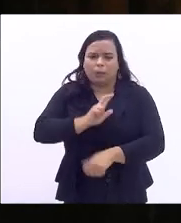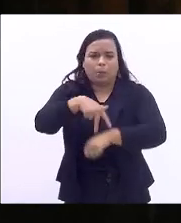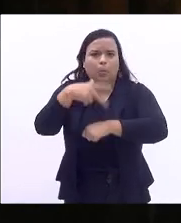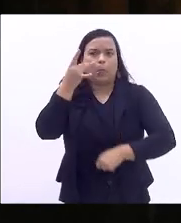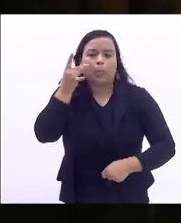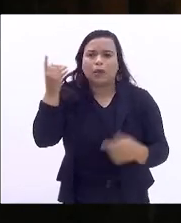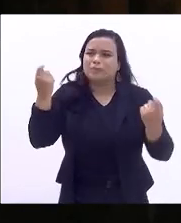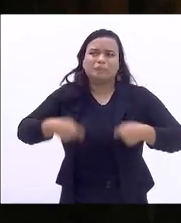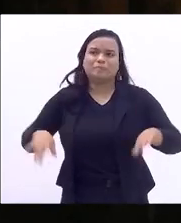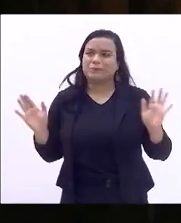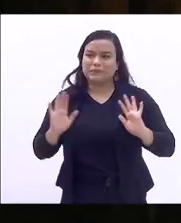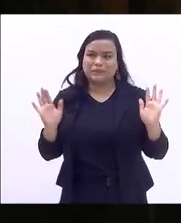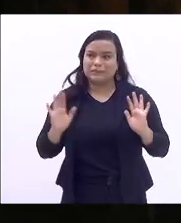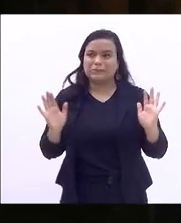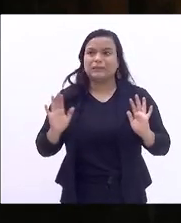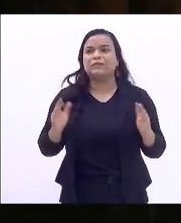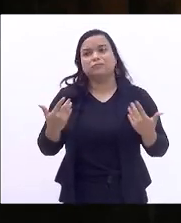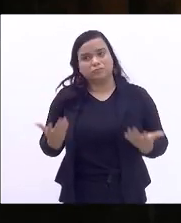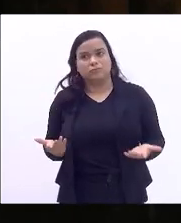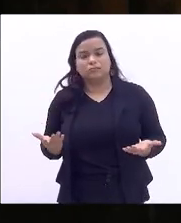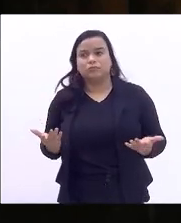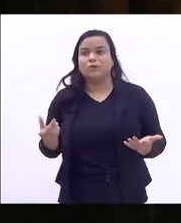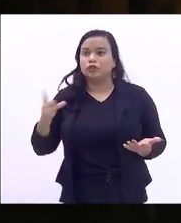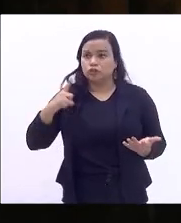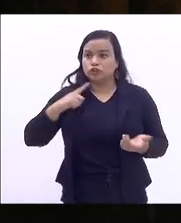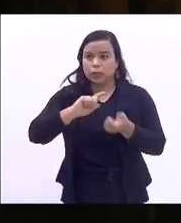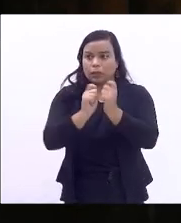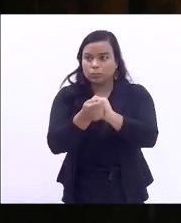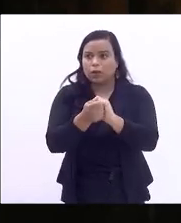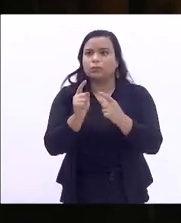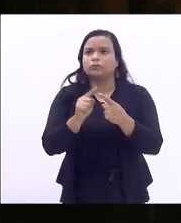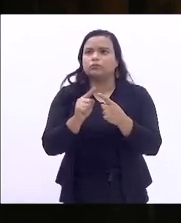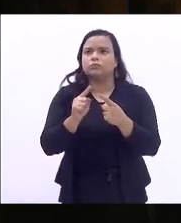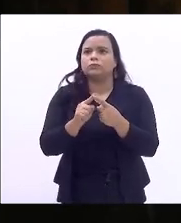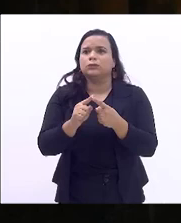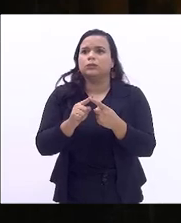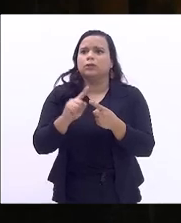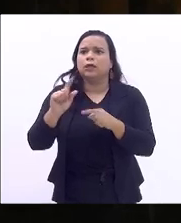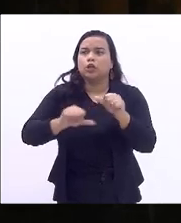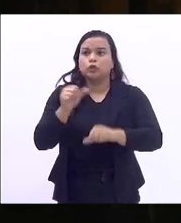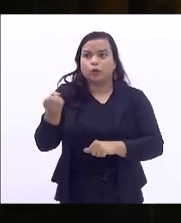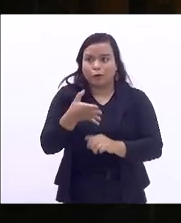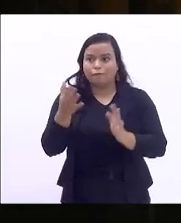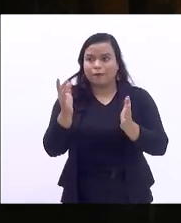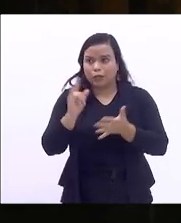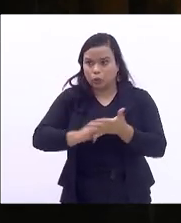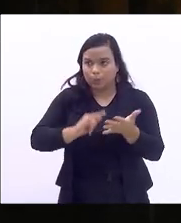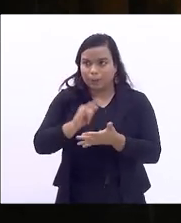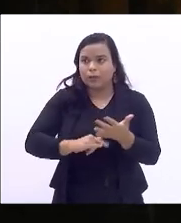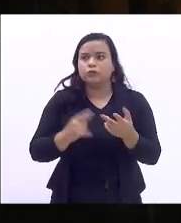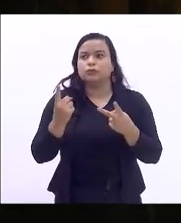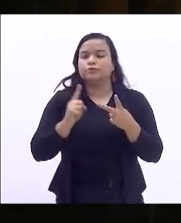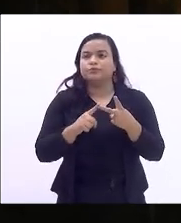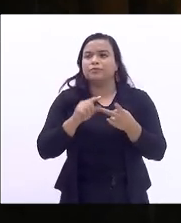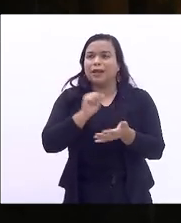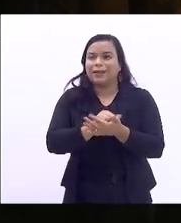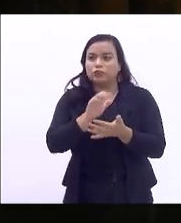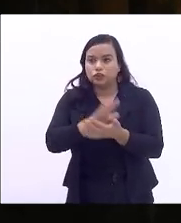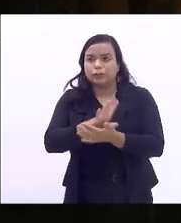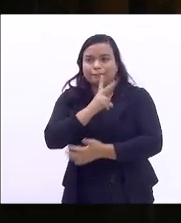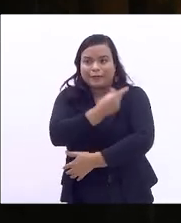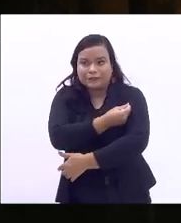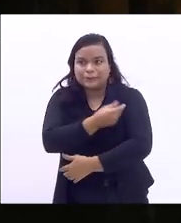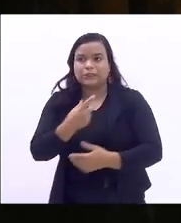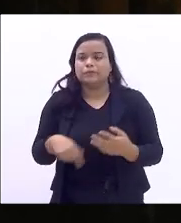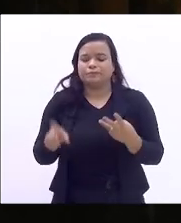presencialmente com tantas impossibilidades obtidas por meios da renovação de documento registro de